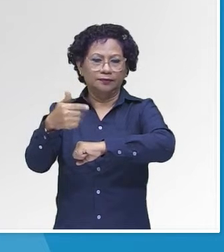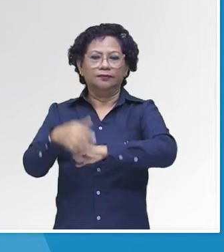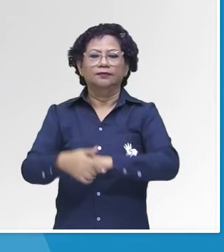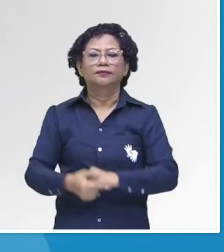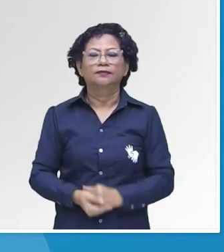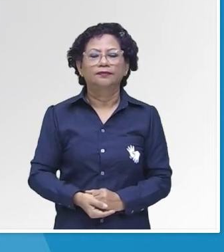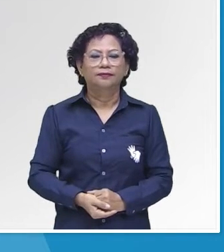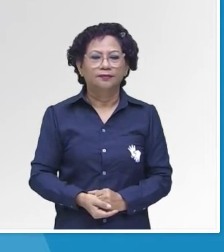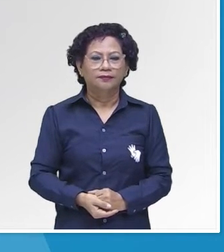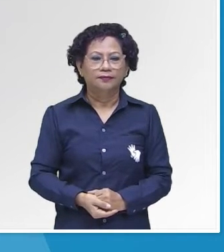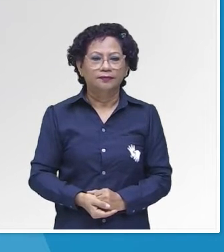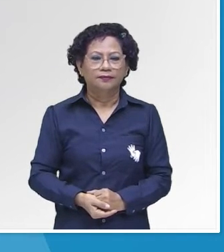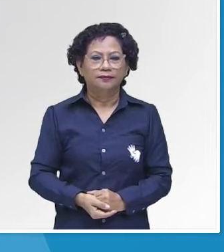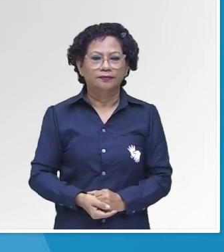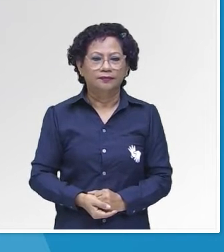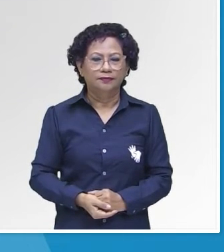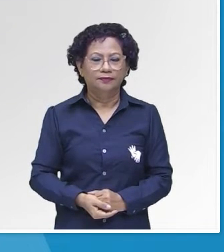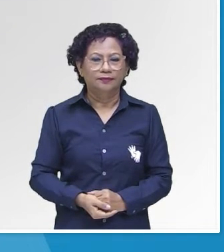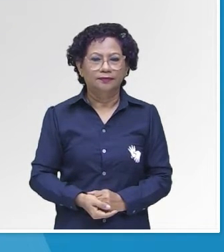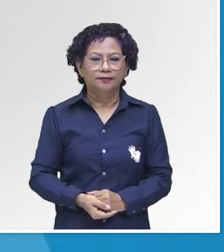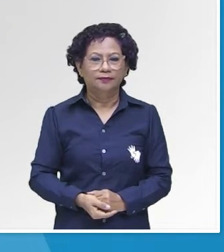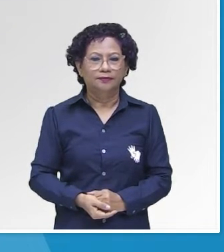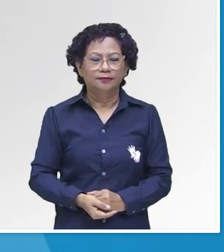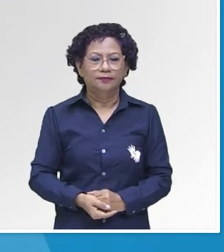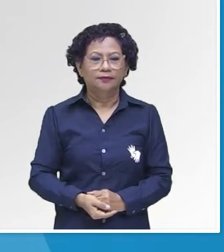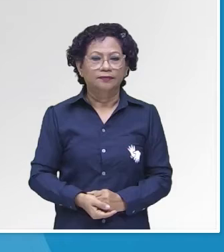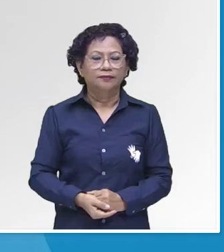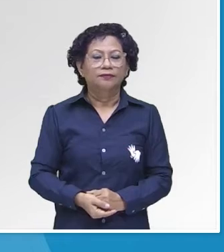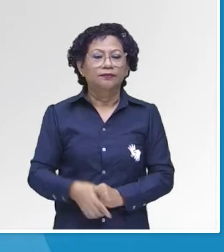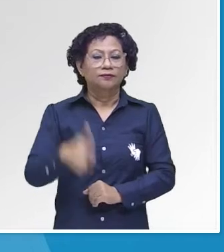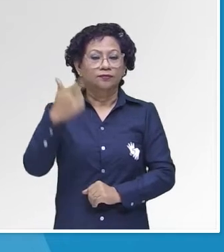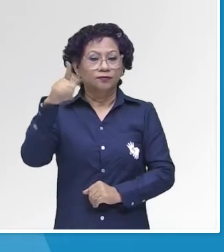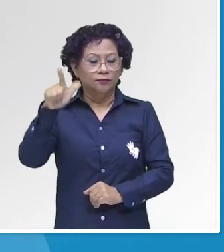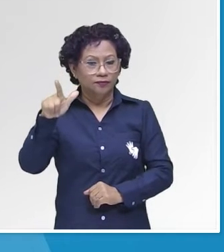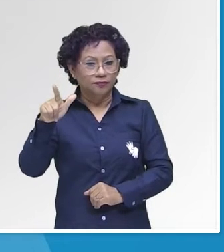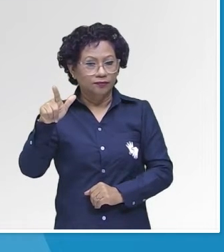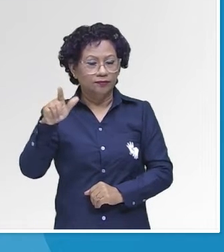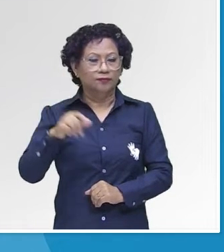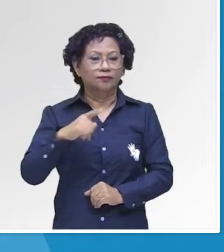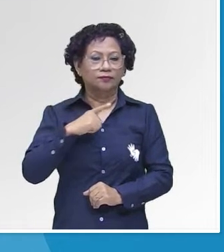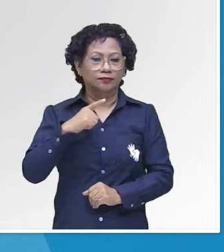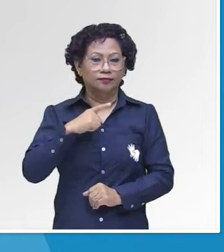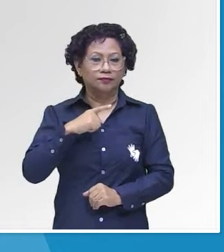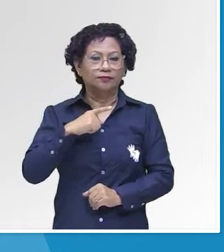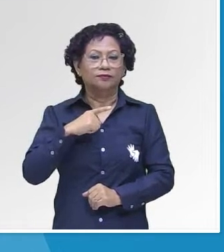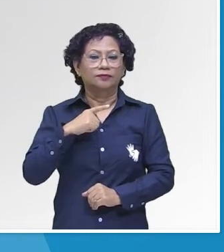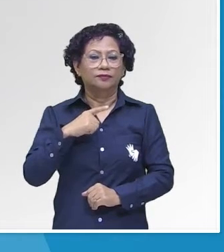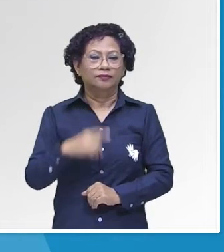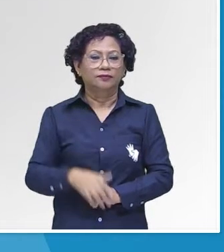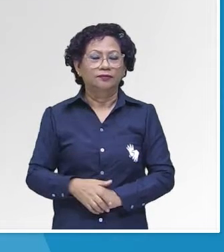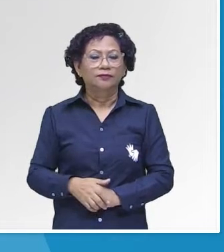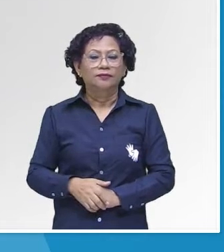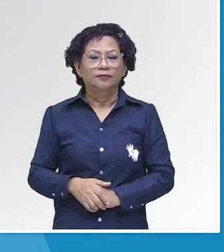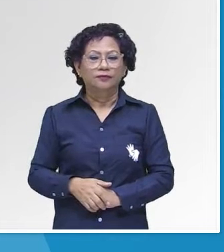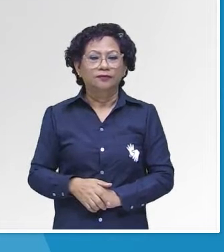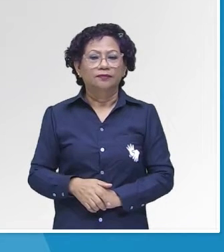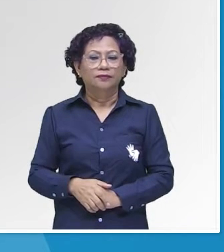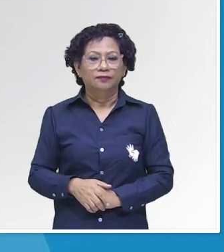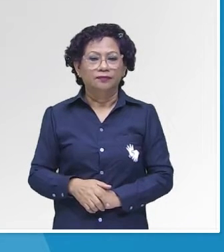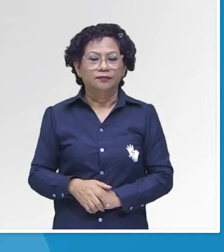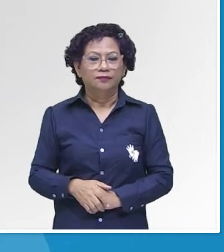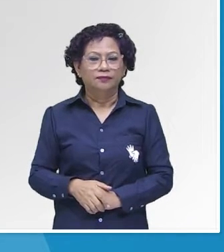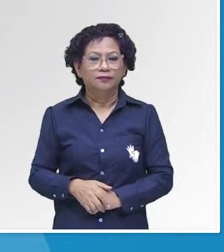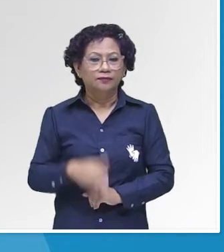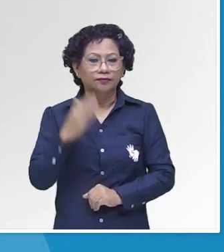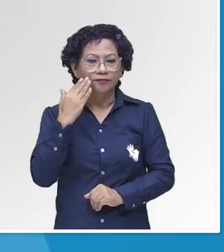2. Ok? Enquanto gols sofridos, nós temos aí 2, 0, 2, 1, 2, 0,